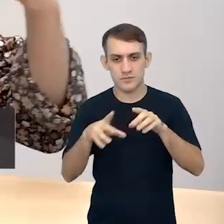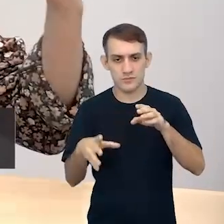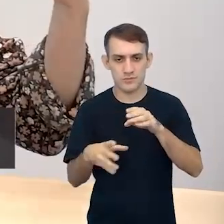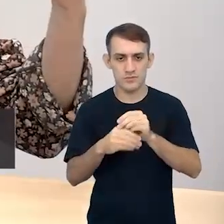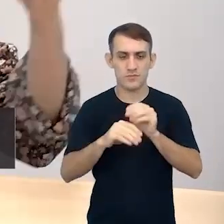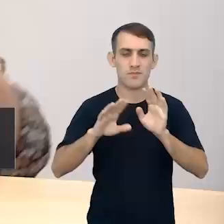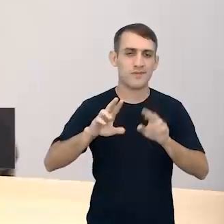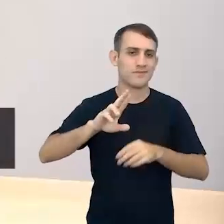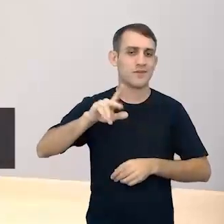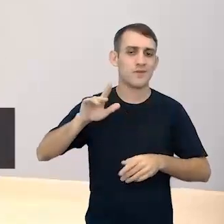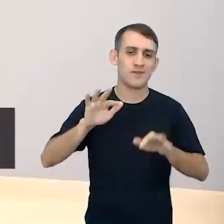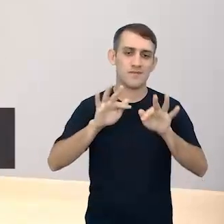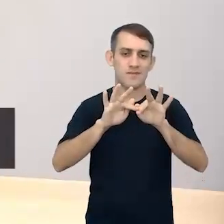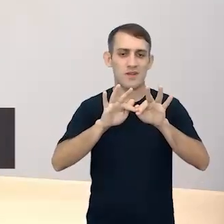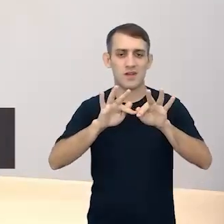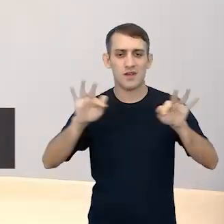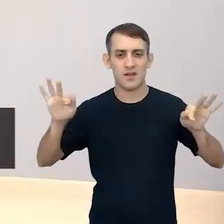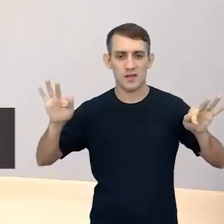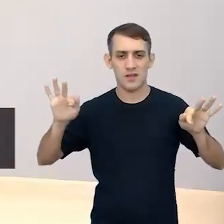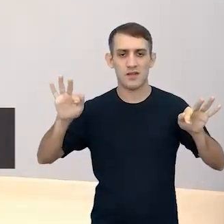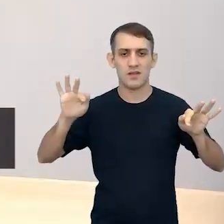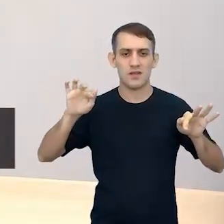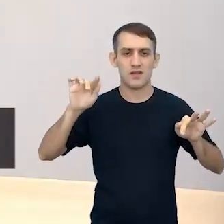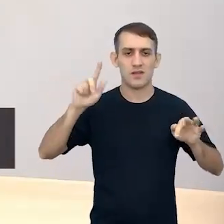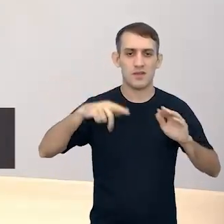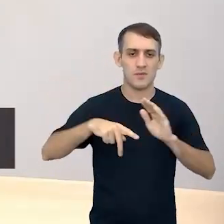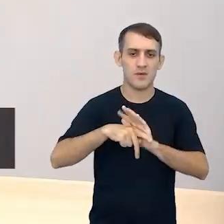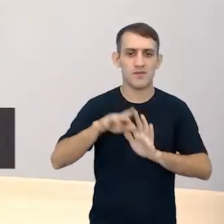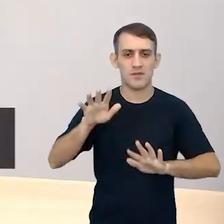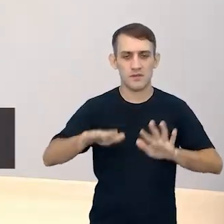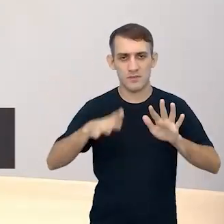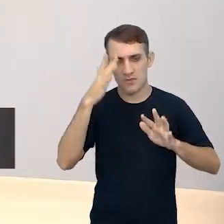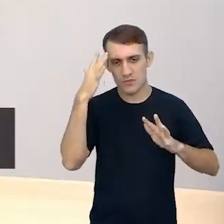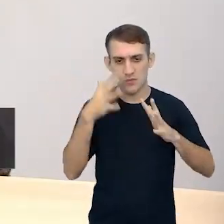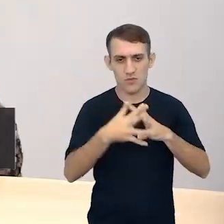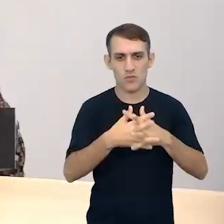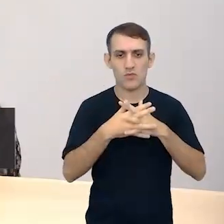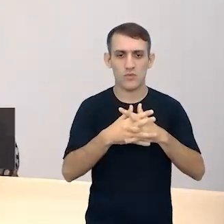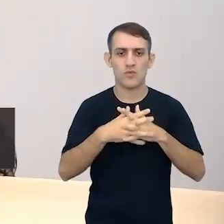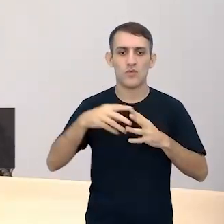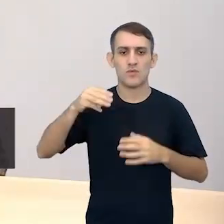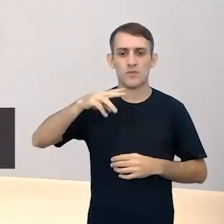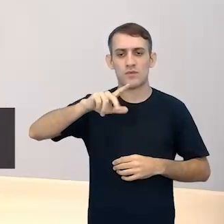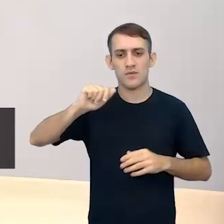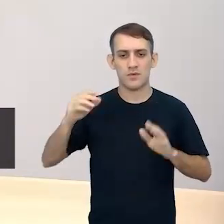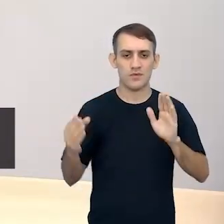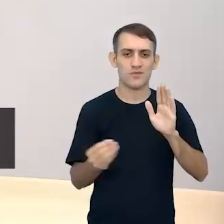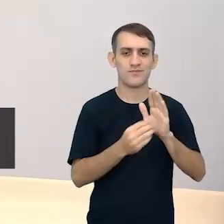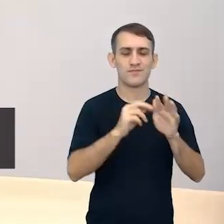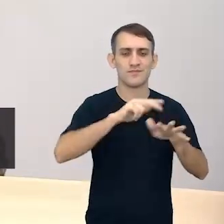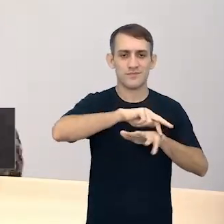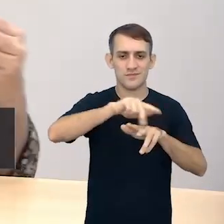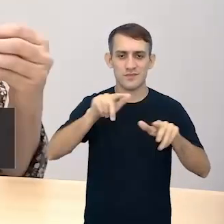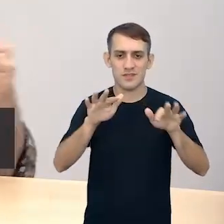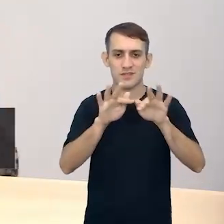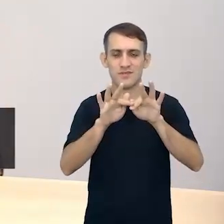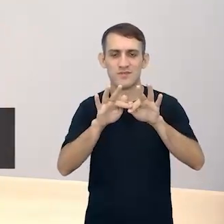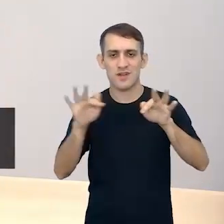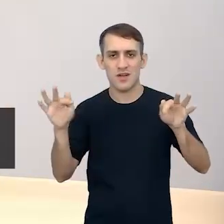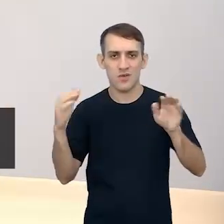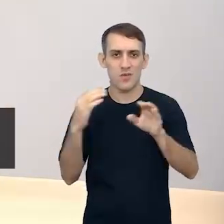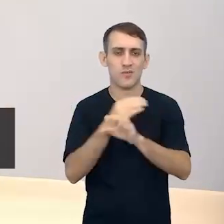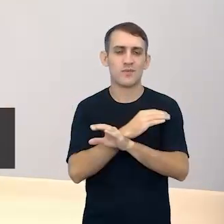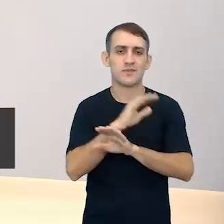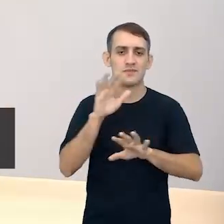são frases, às vezes uma pessoa confunde muito o mapa conceitual colocando muitas frases, né? Frases inteiras,